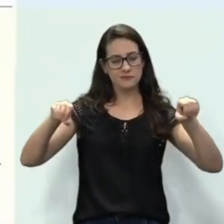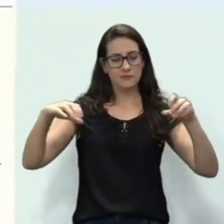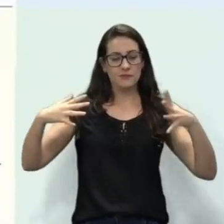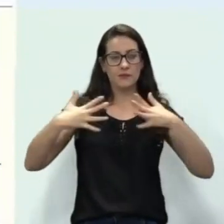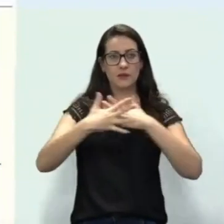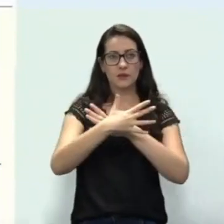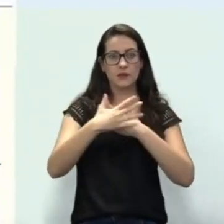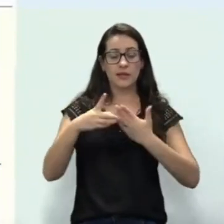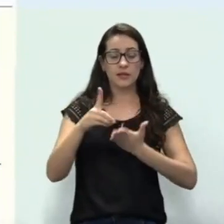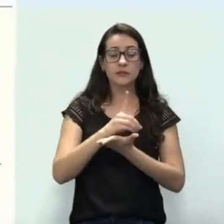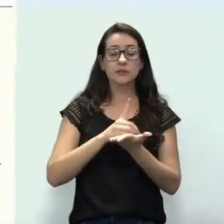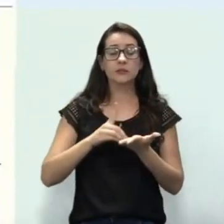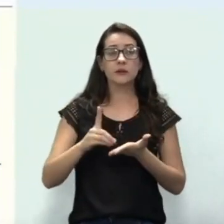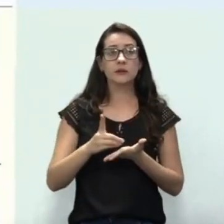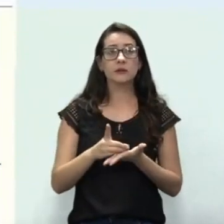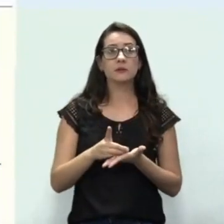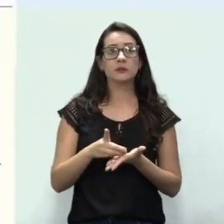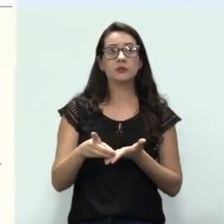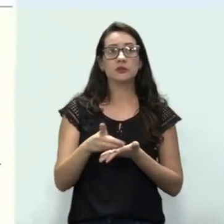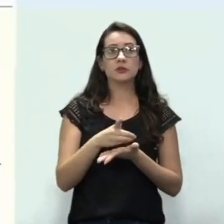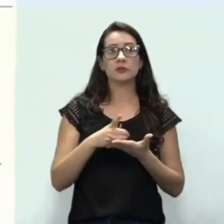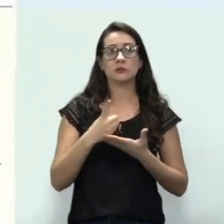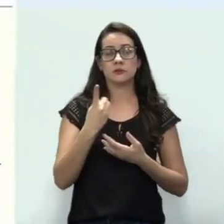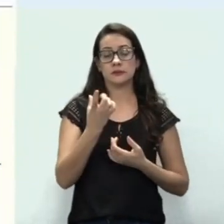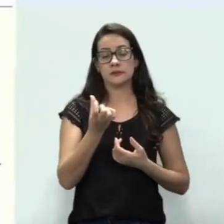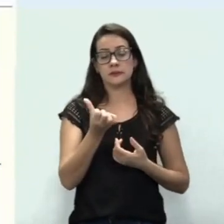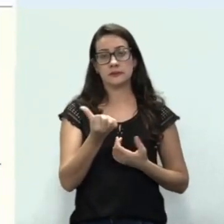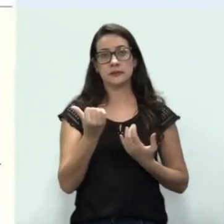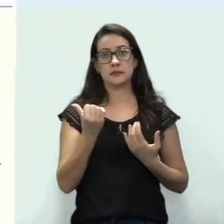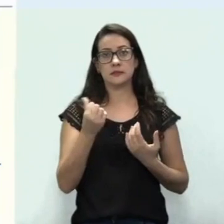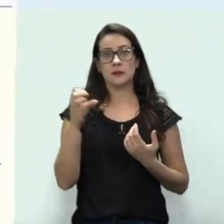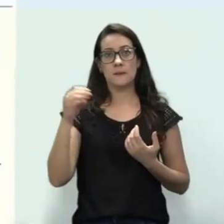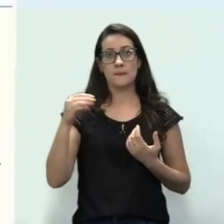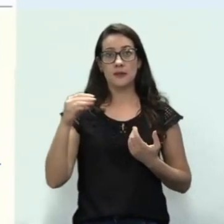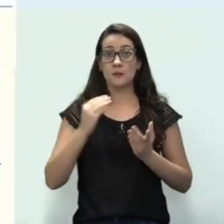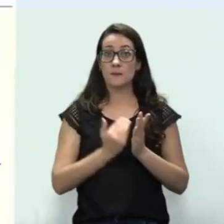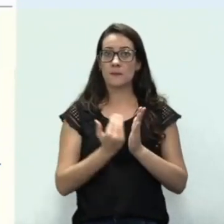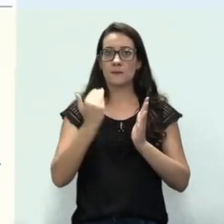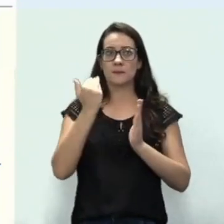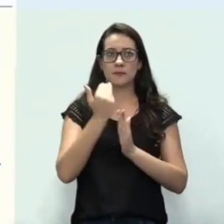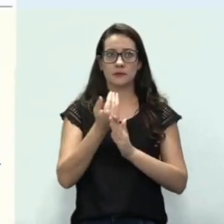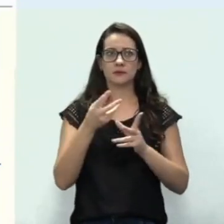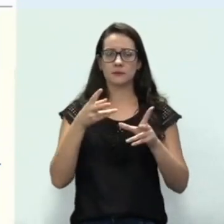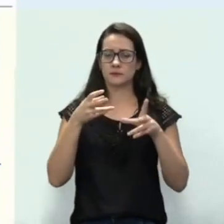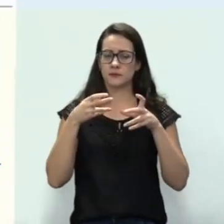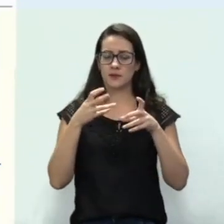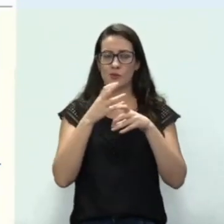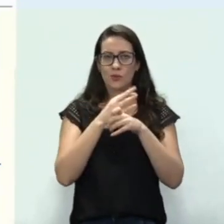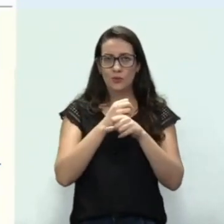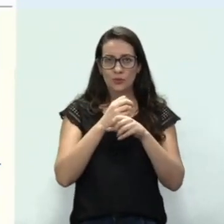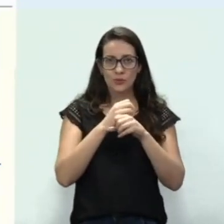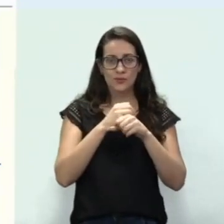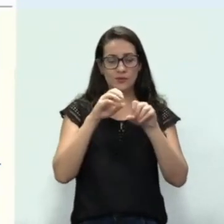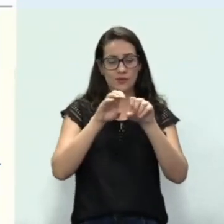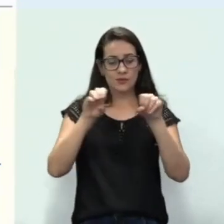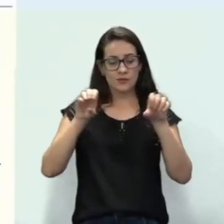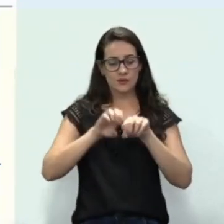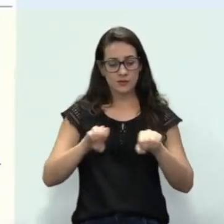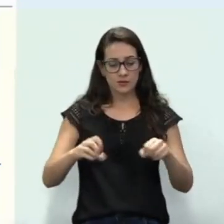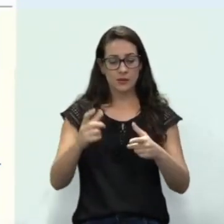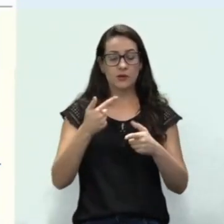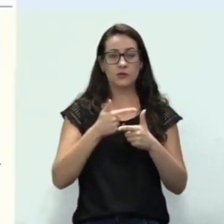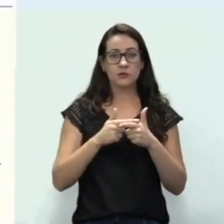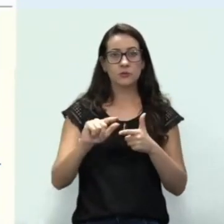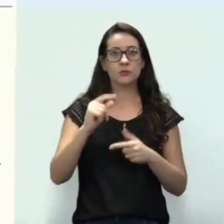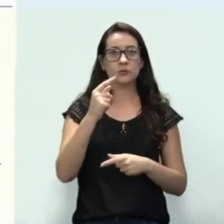um diâmetro maior do que 16 milímetros. A gente pode verificar que a somatória das armaduras dividido por 2